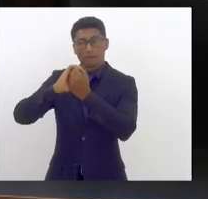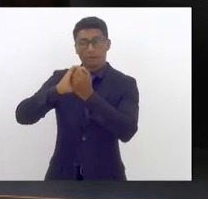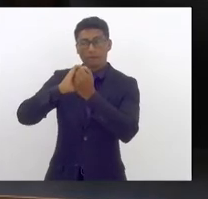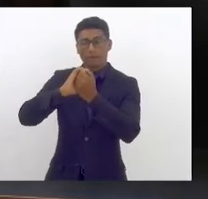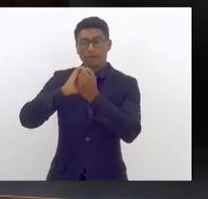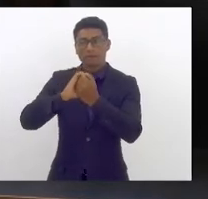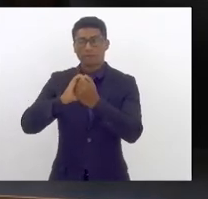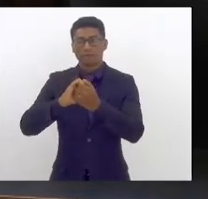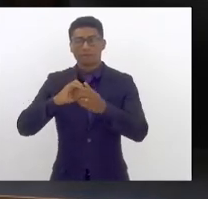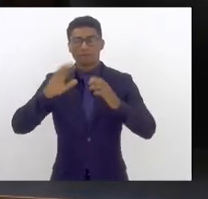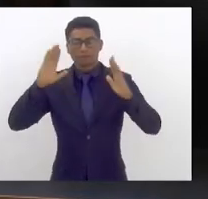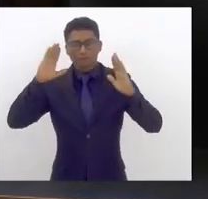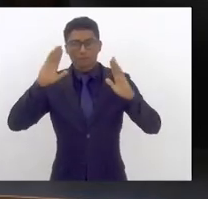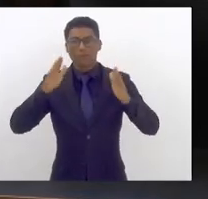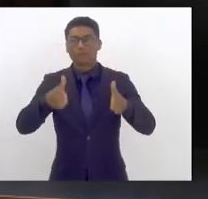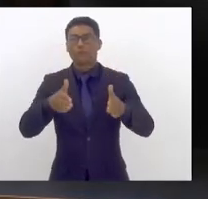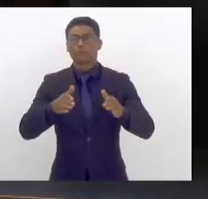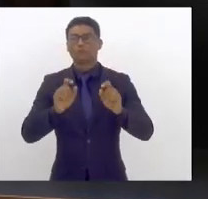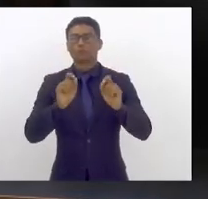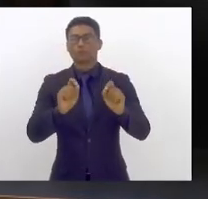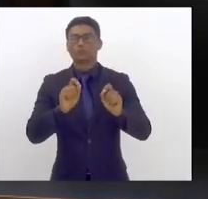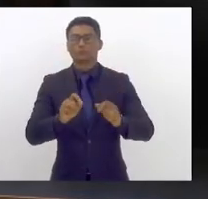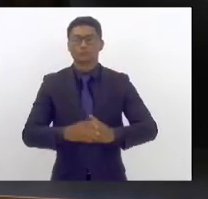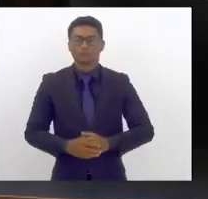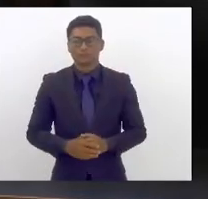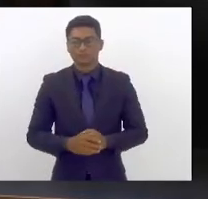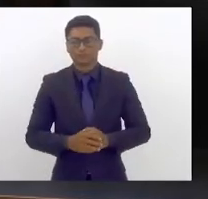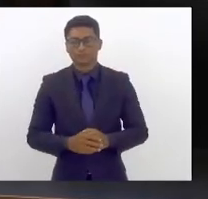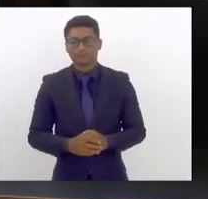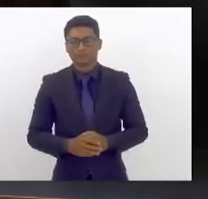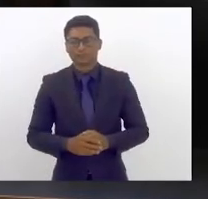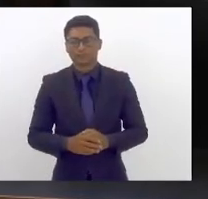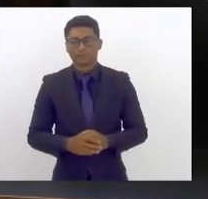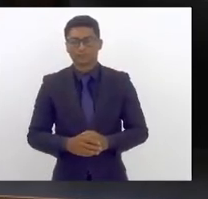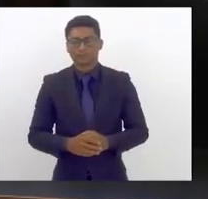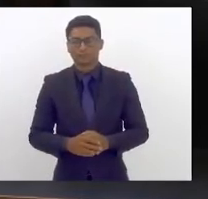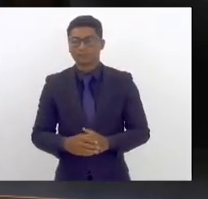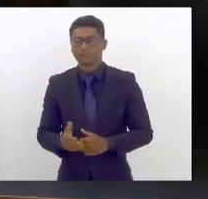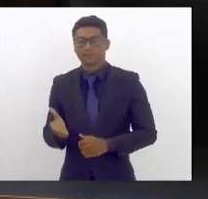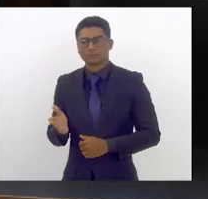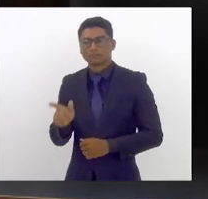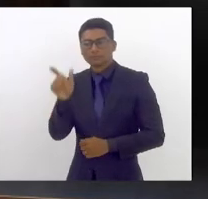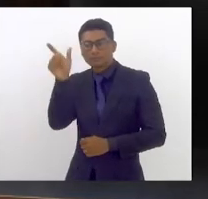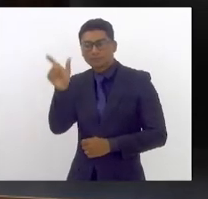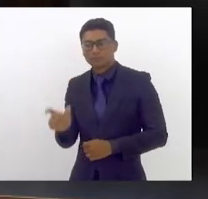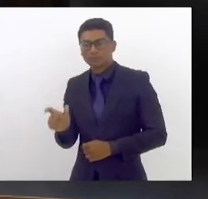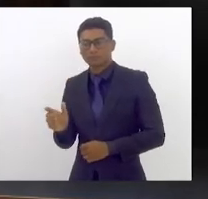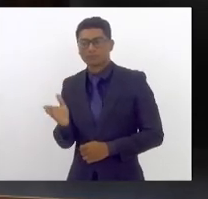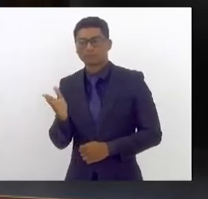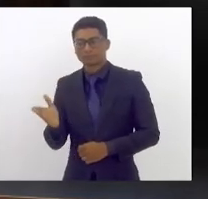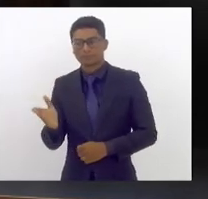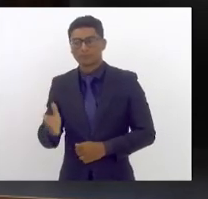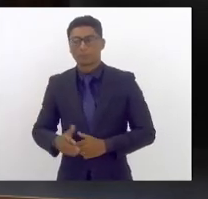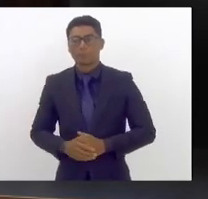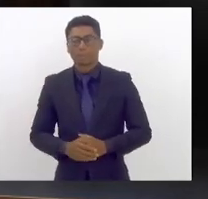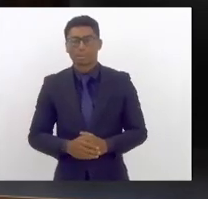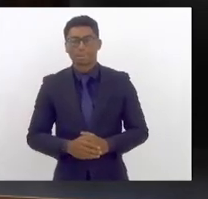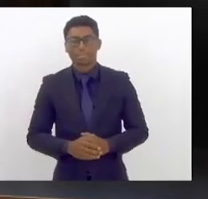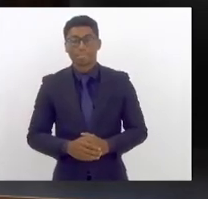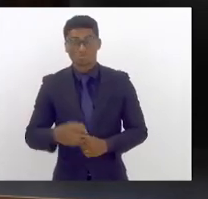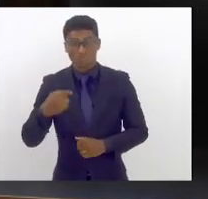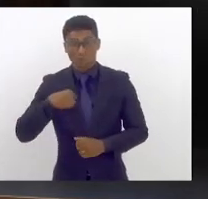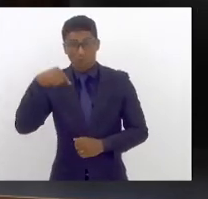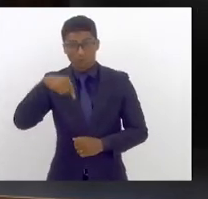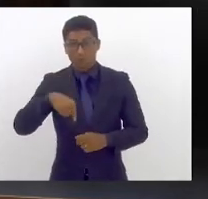quero aqui focar um pouco Rejane é na sua pessoa também eu cheguei